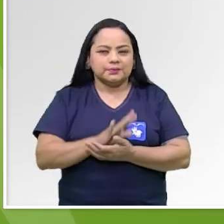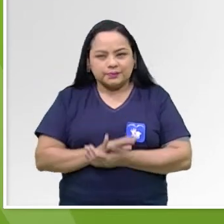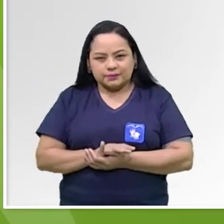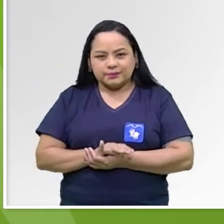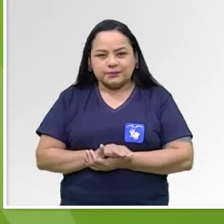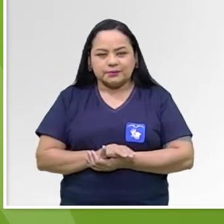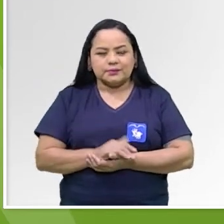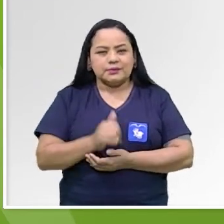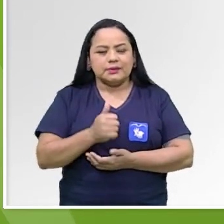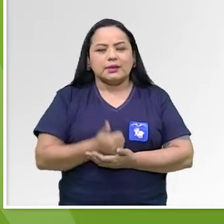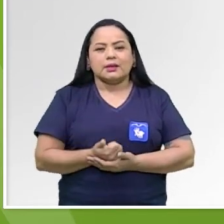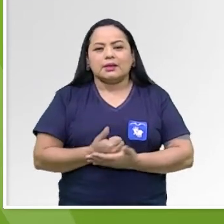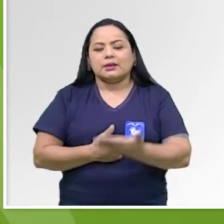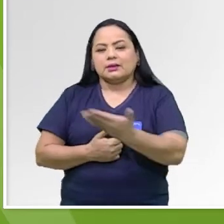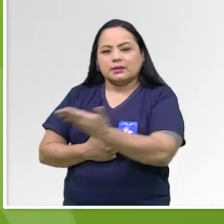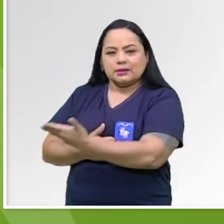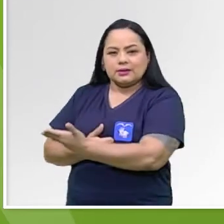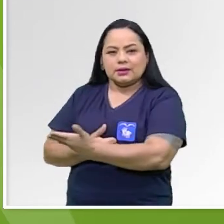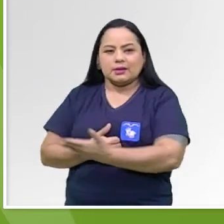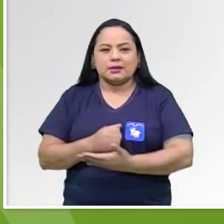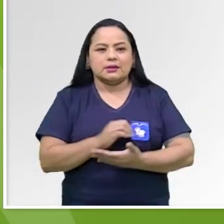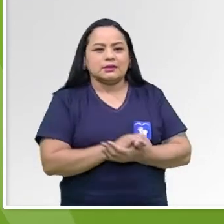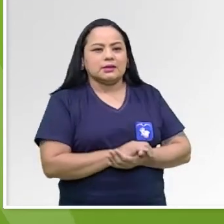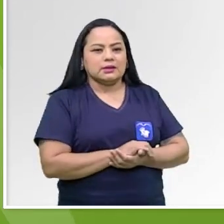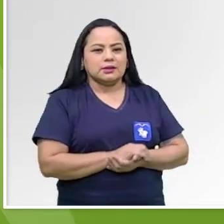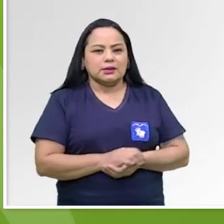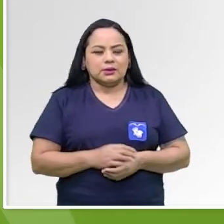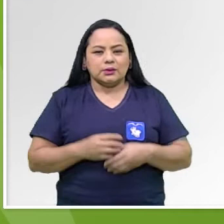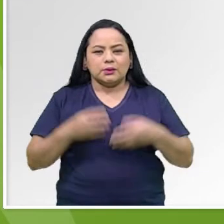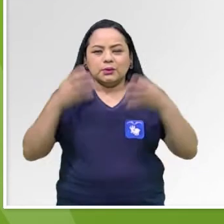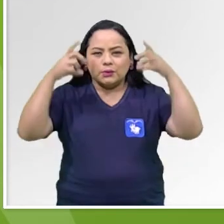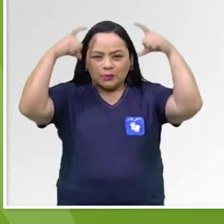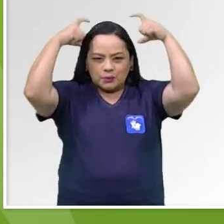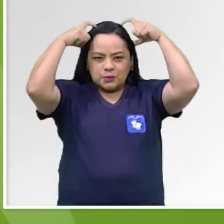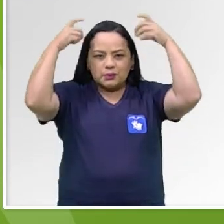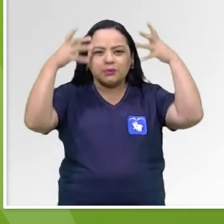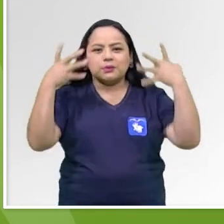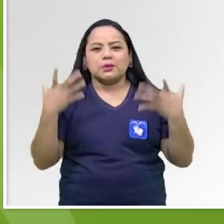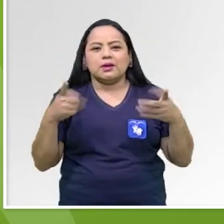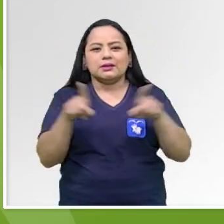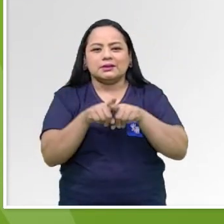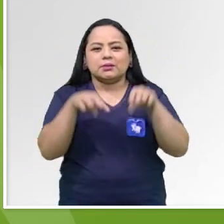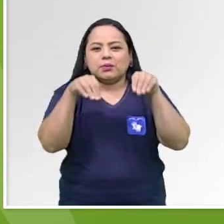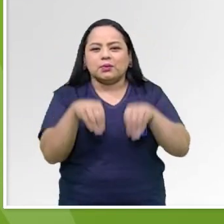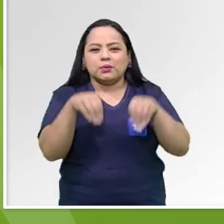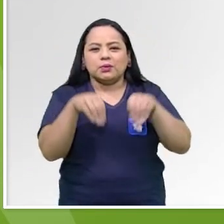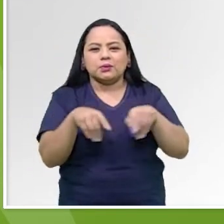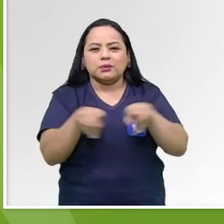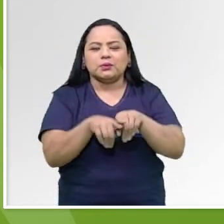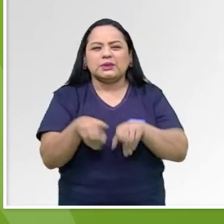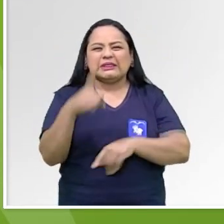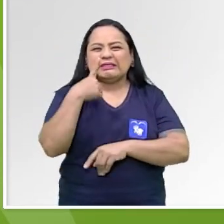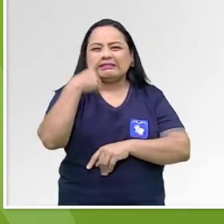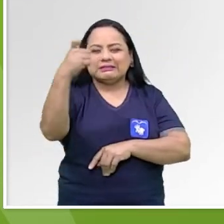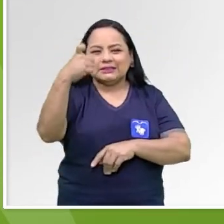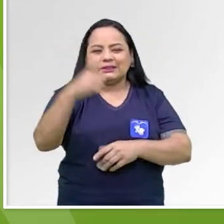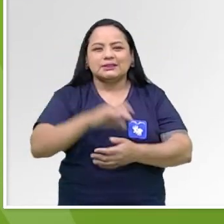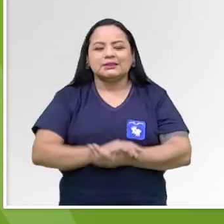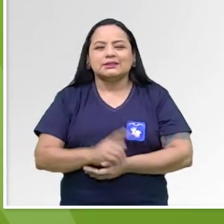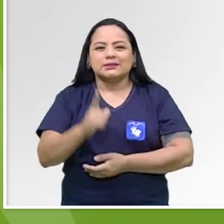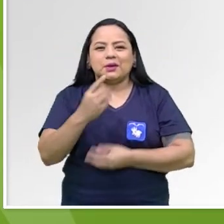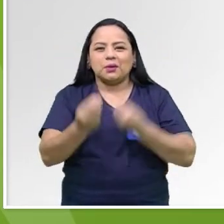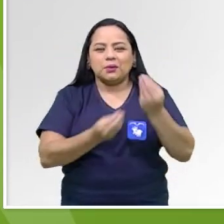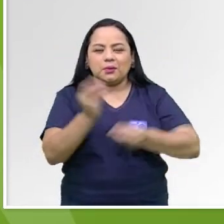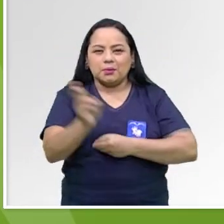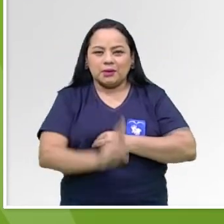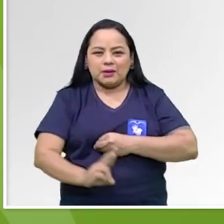essas fêmeas, né? A gente vê aqui o coala, vemos ali o canguru e temos o gambá, tá? Como representante aí